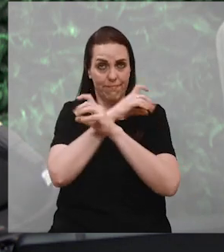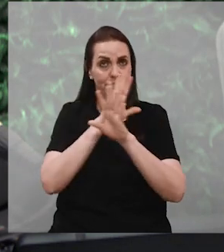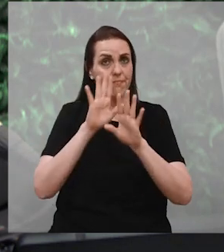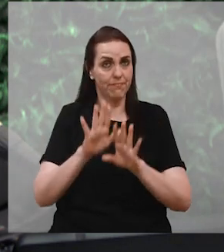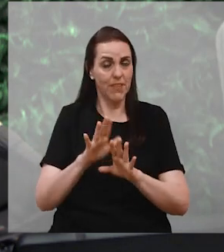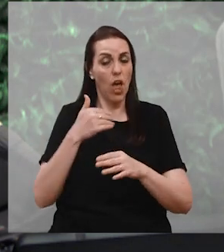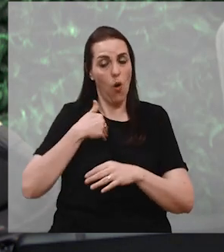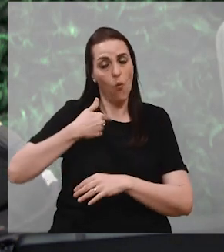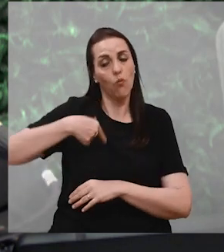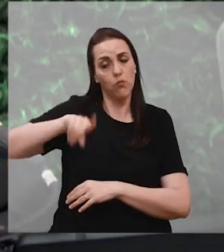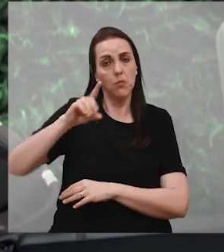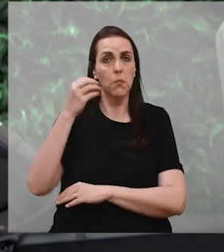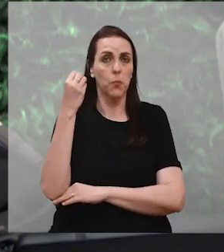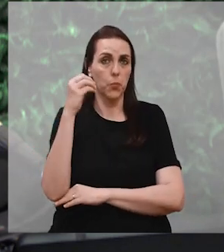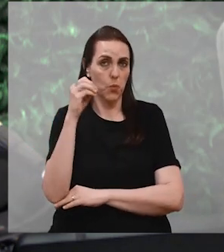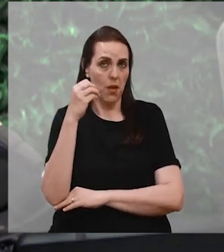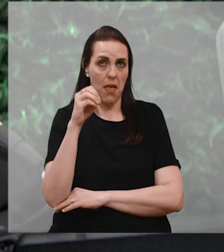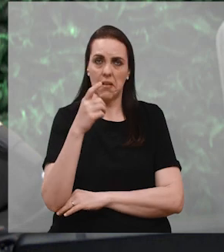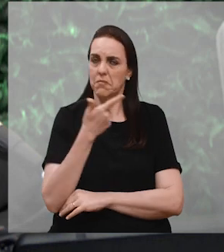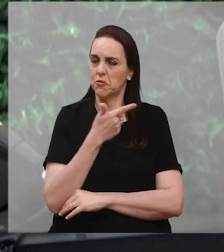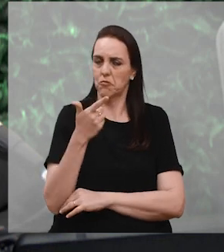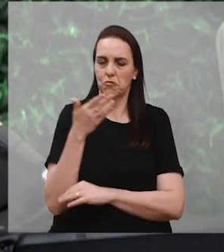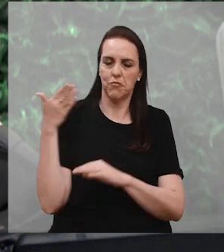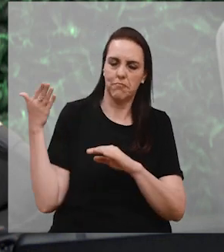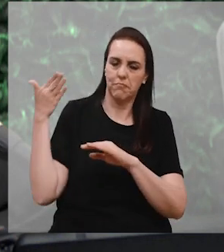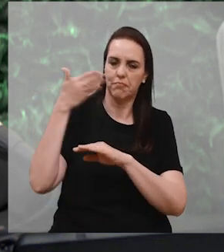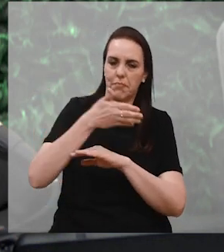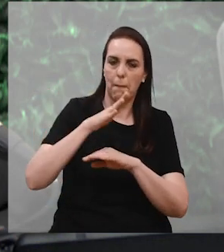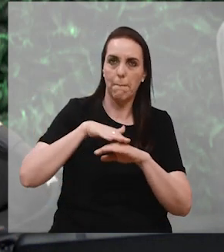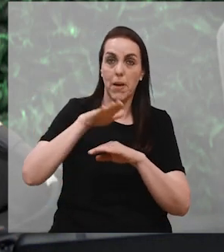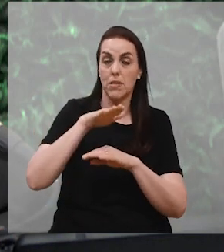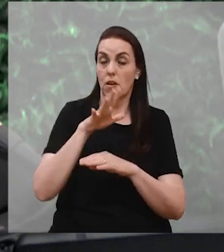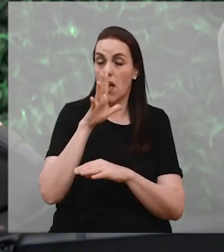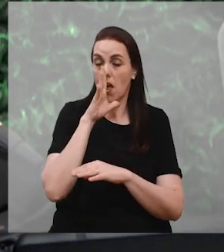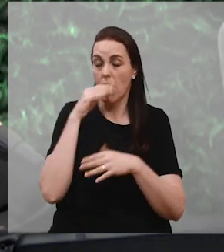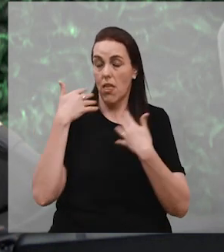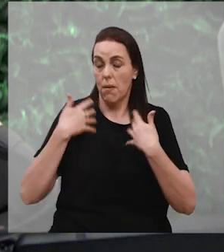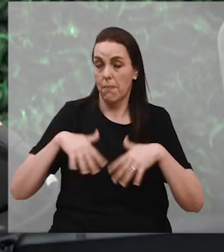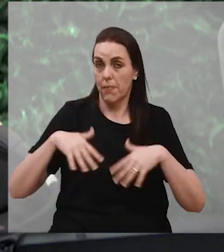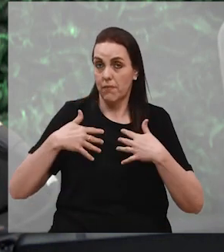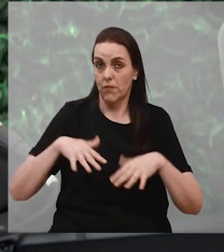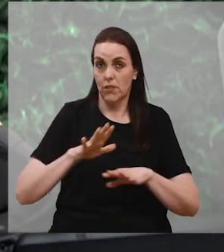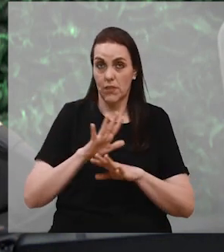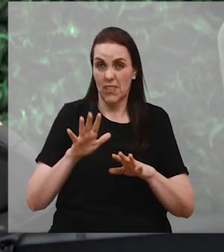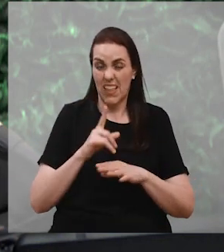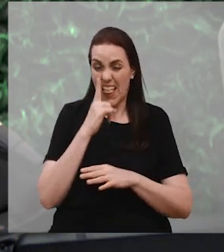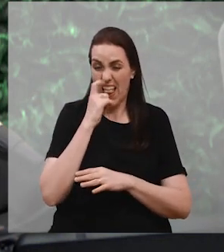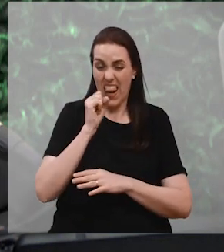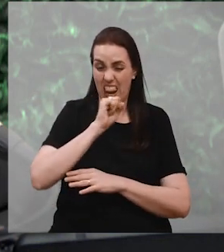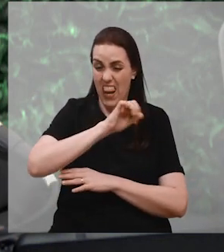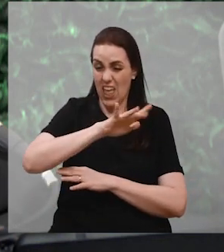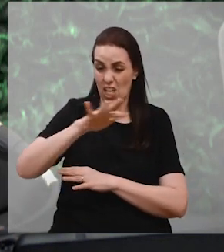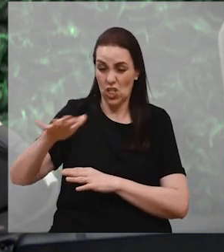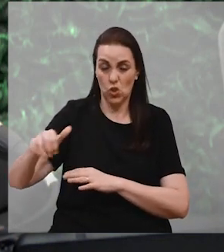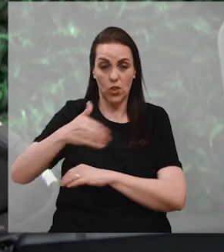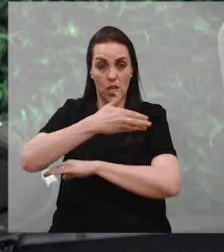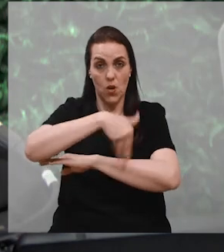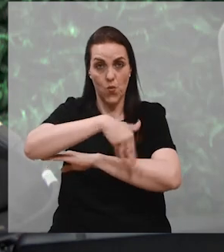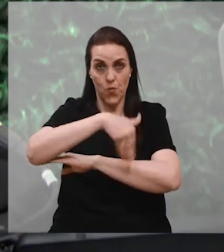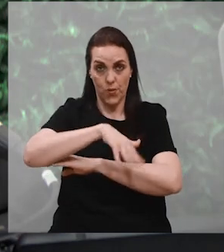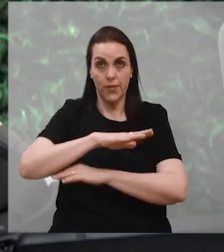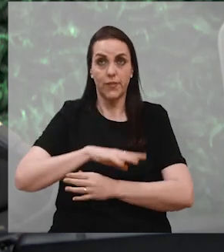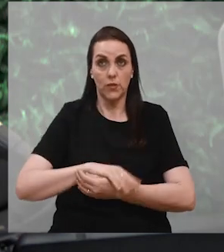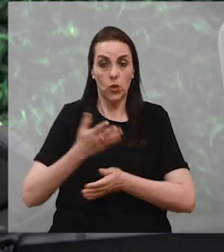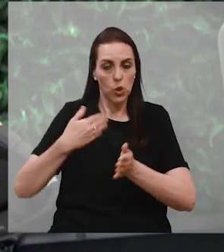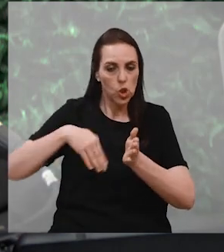fui recentemente para Porto Alegre e não tinha ido mais, e fui e fiquei horrorizada pela quantidade de lixo que ainda